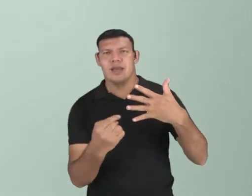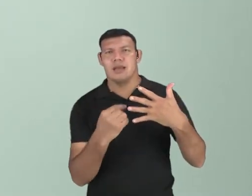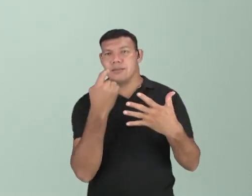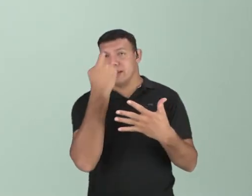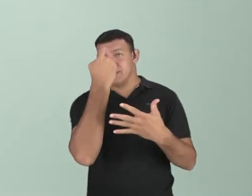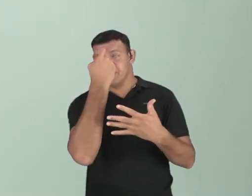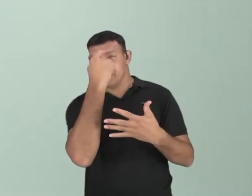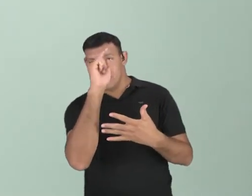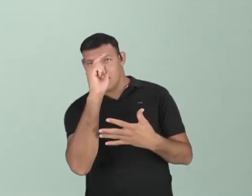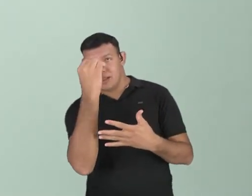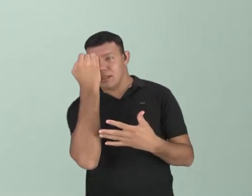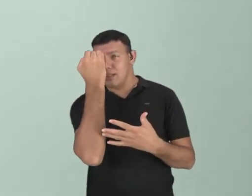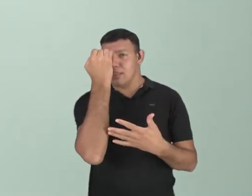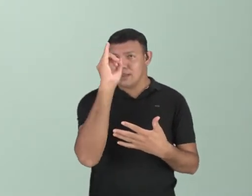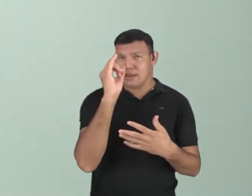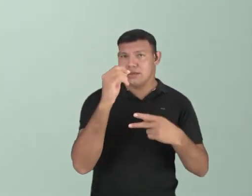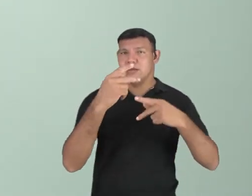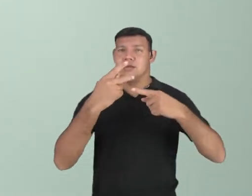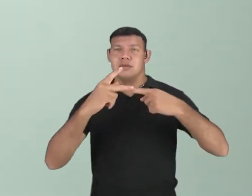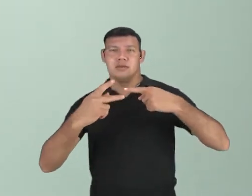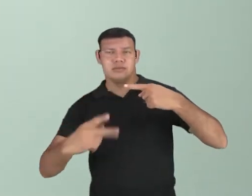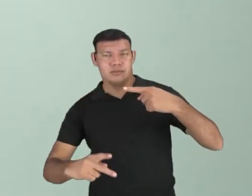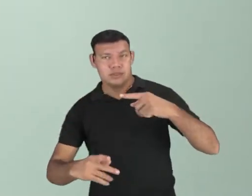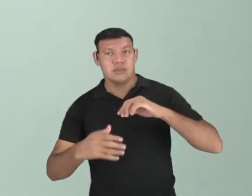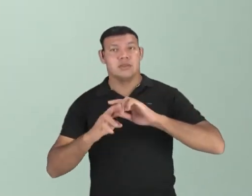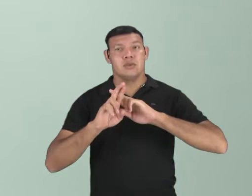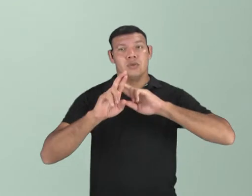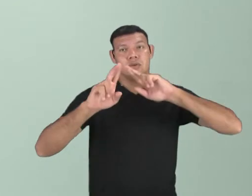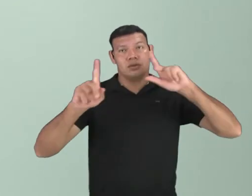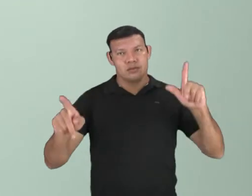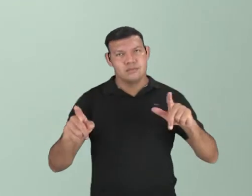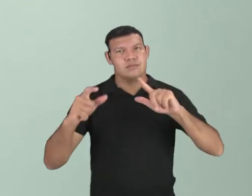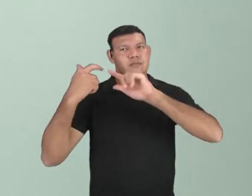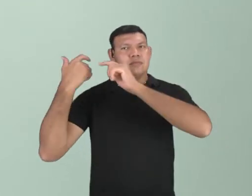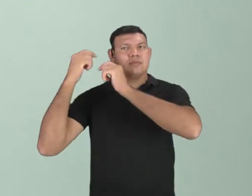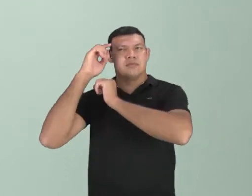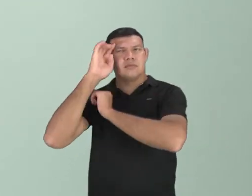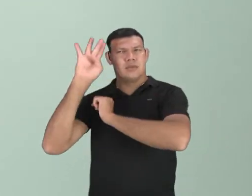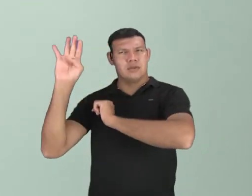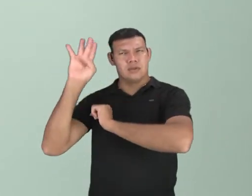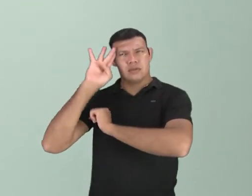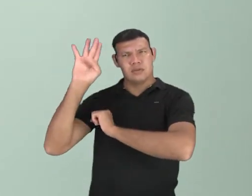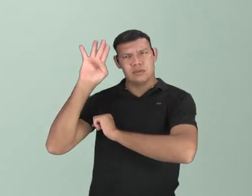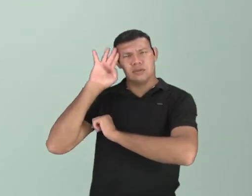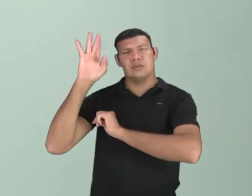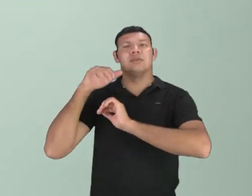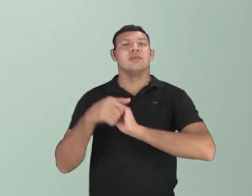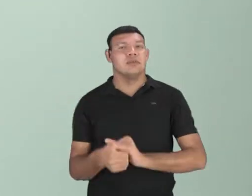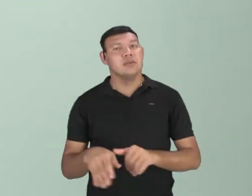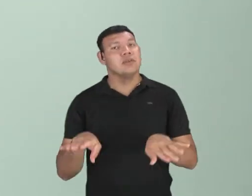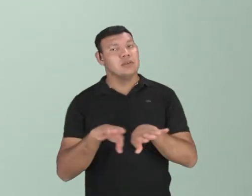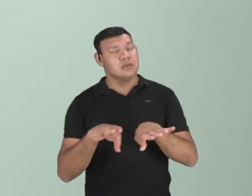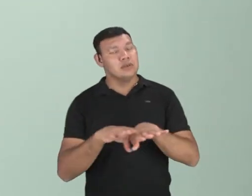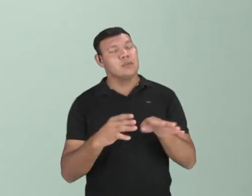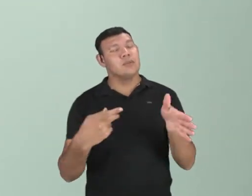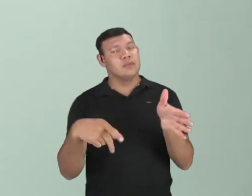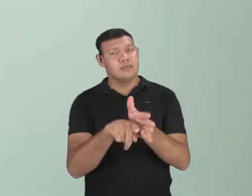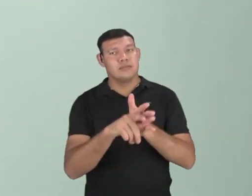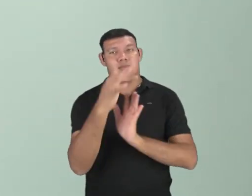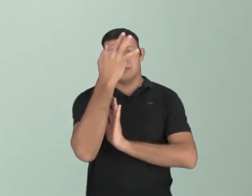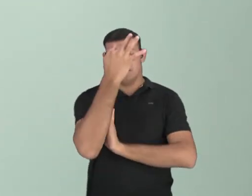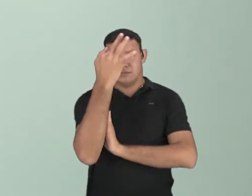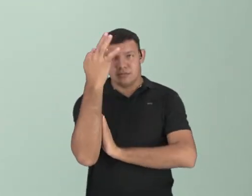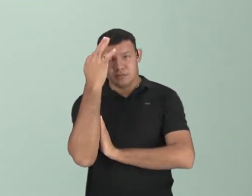diferentes, divergentes, paradigmas que foram construídos, teorias, que é também elementos da filosofia. Ou